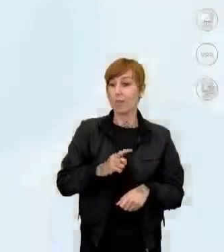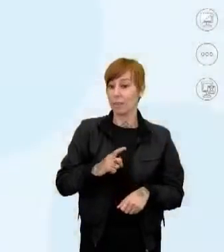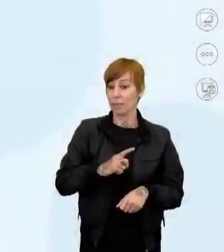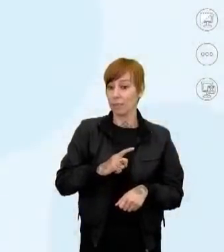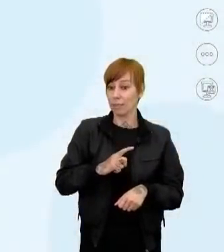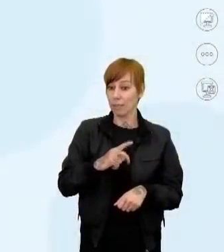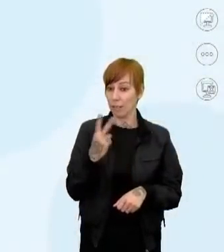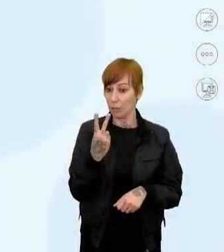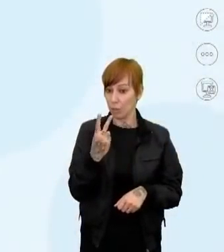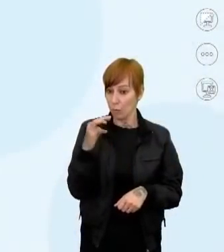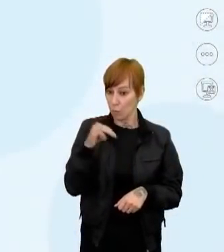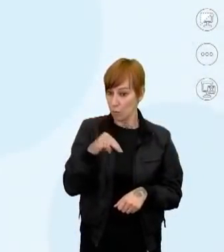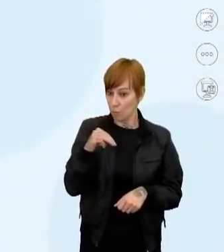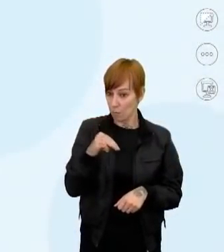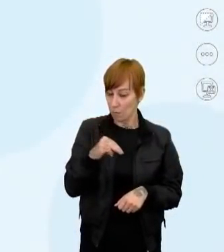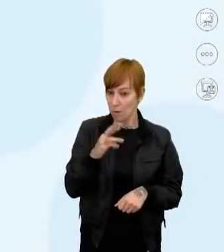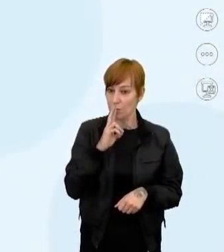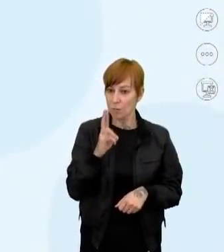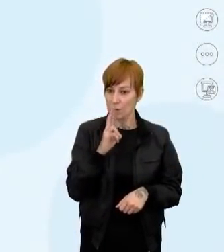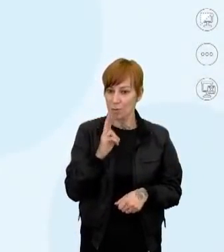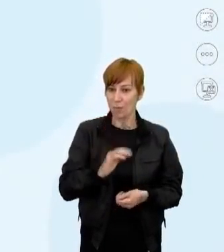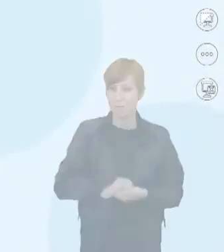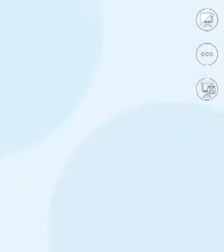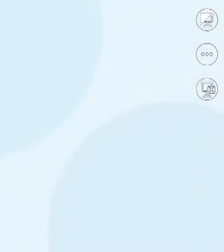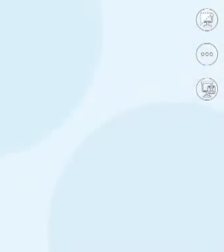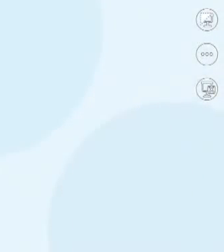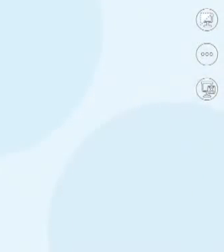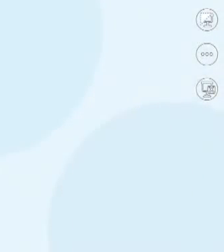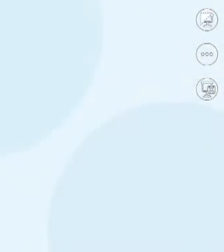aqui para o Osmarley para a gente. Já voltamos.